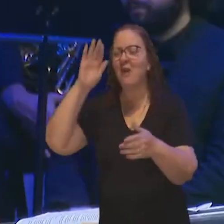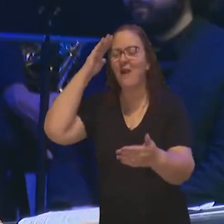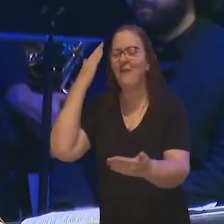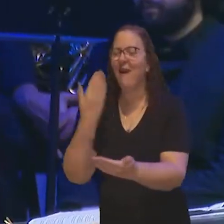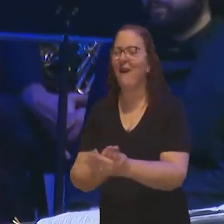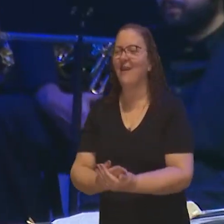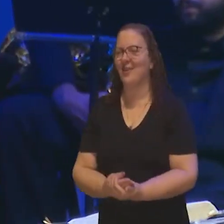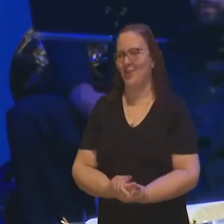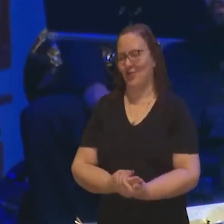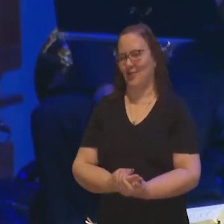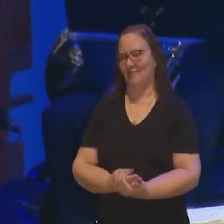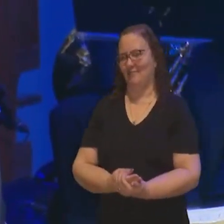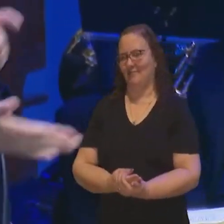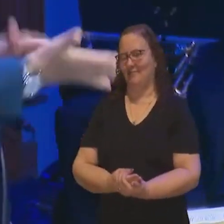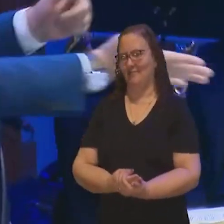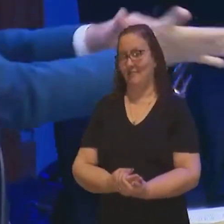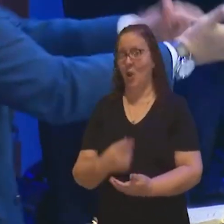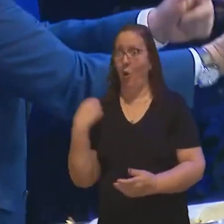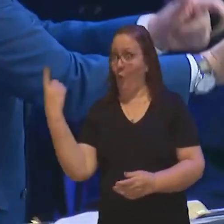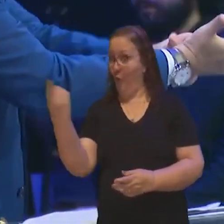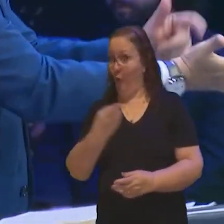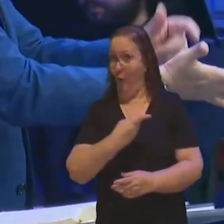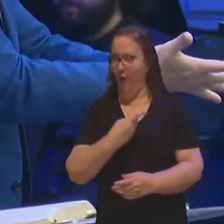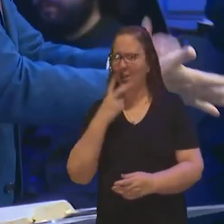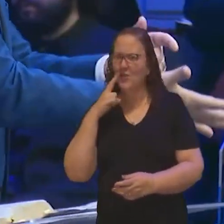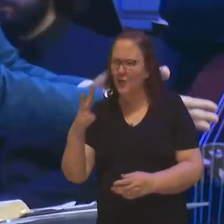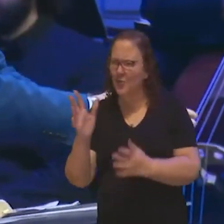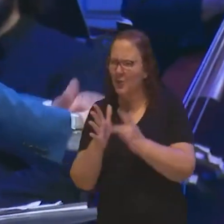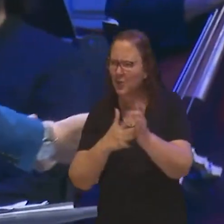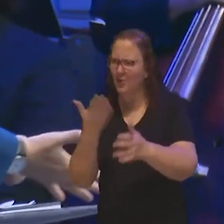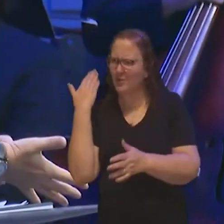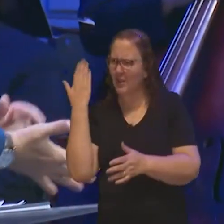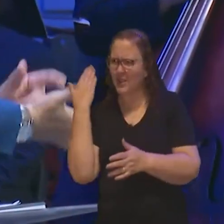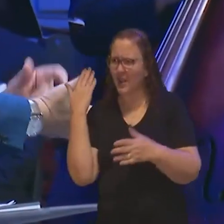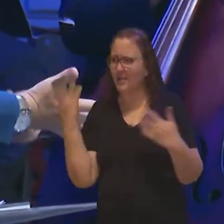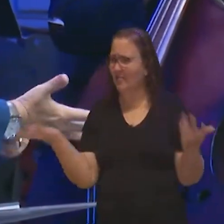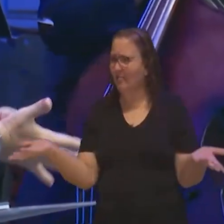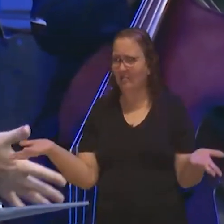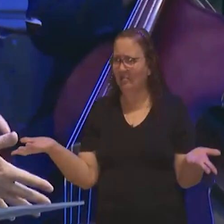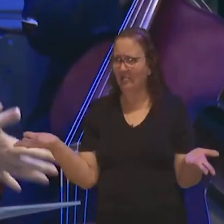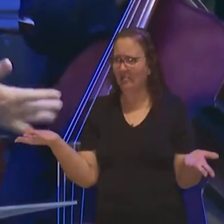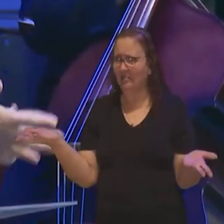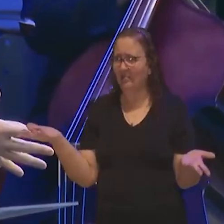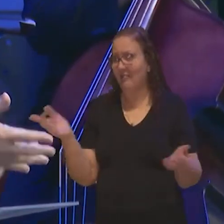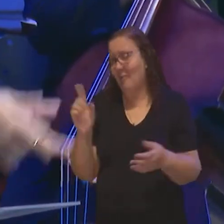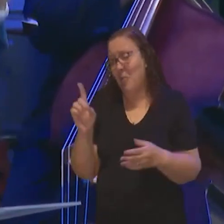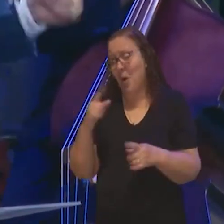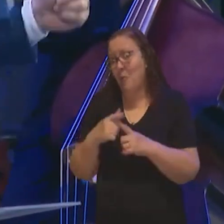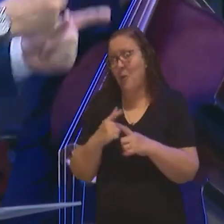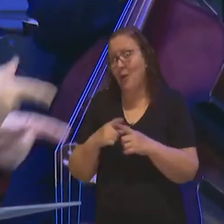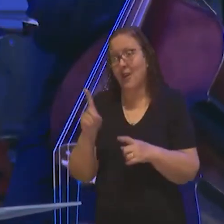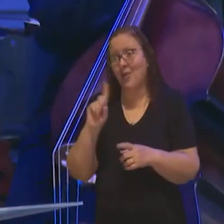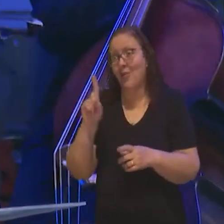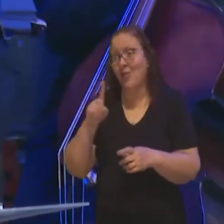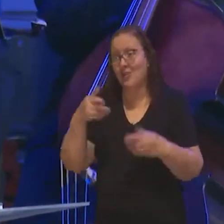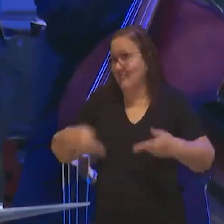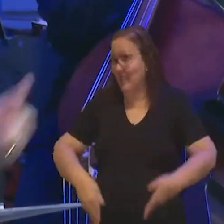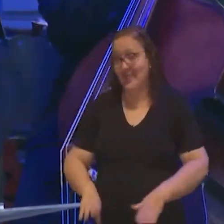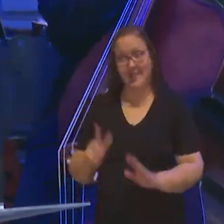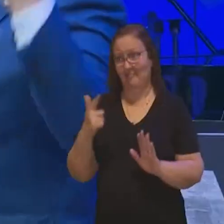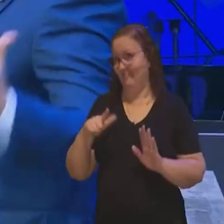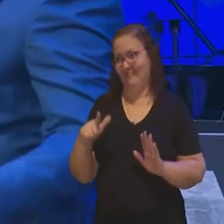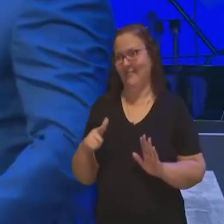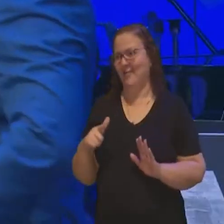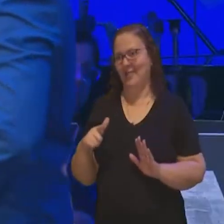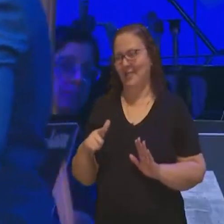lá 2000 anos atrás, não, nós não tocamos nas mãos do Mestre, do Senhor e Salvador, não, nós cremos pela fé, porque